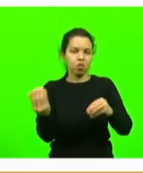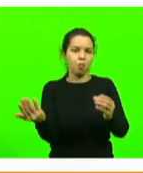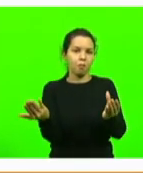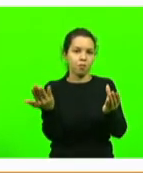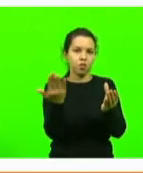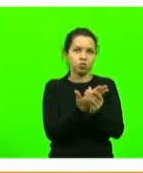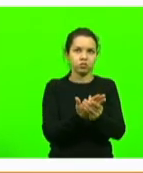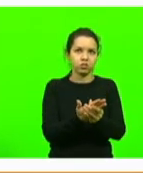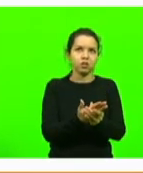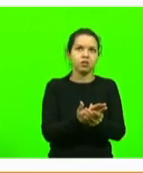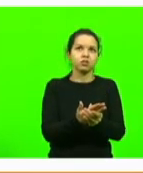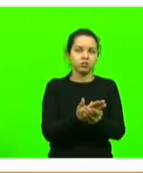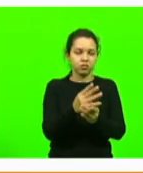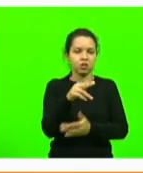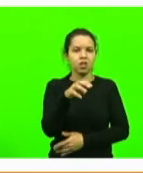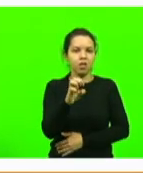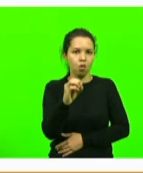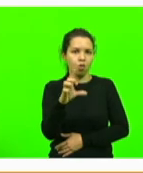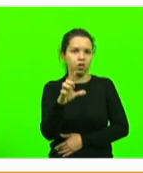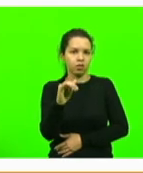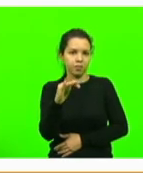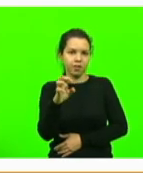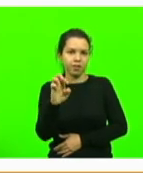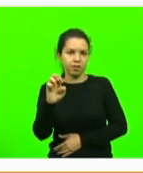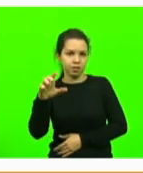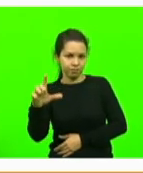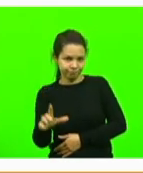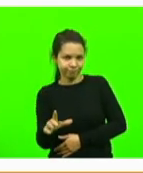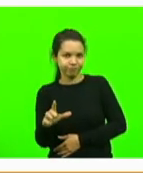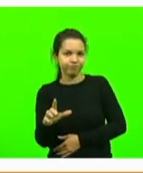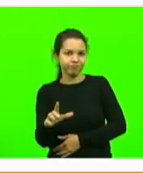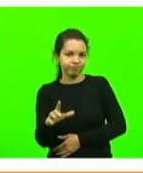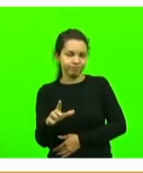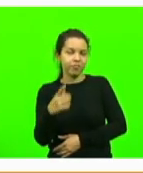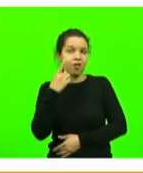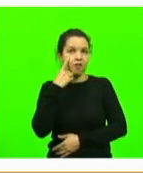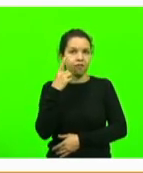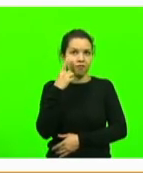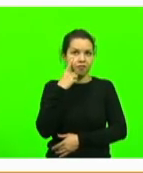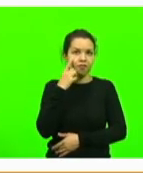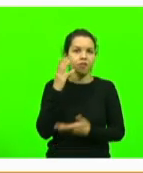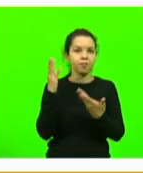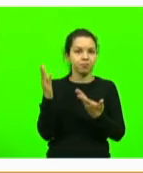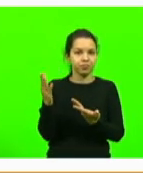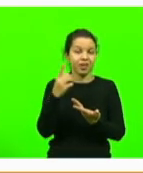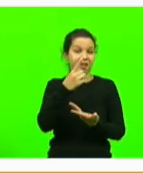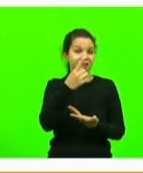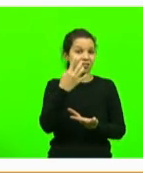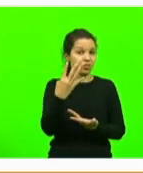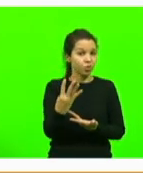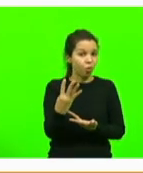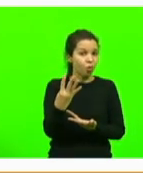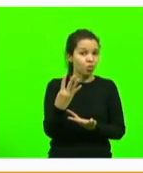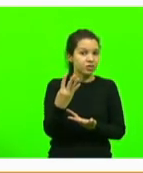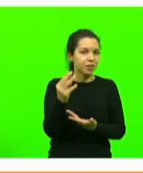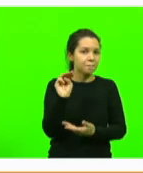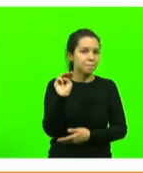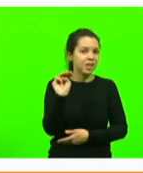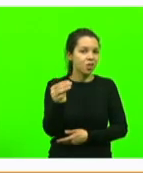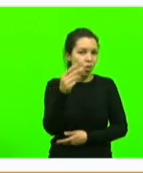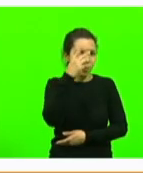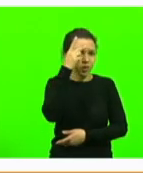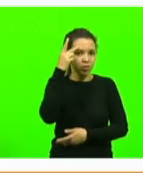e aqui a gente tem resultados muito claros né a gente tem 14 milhões de desempregados